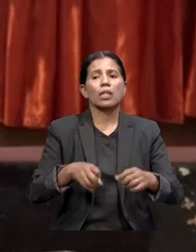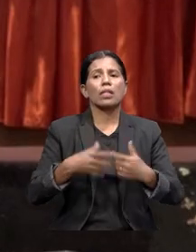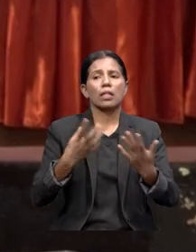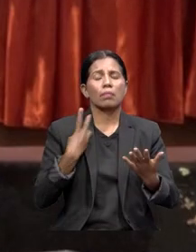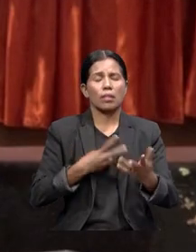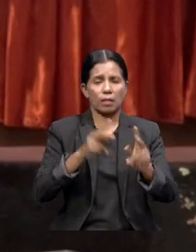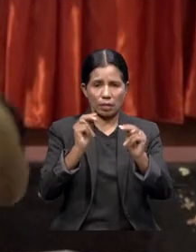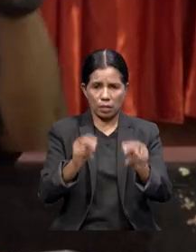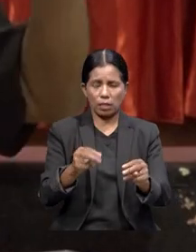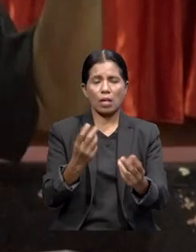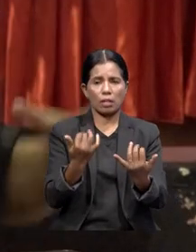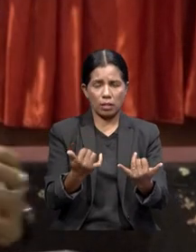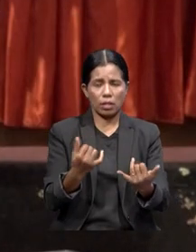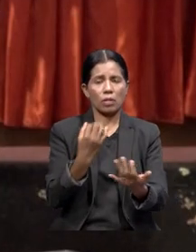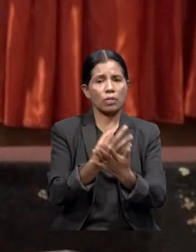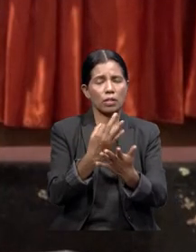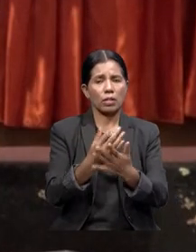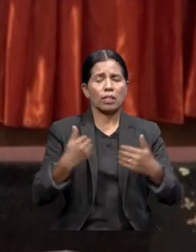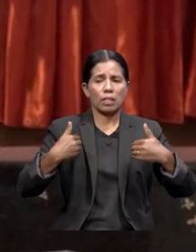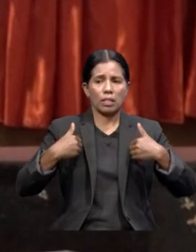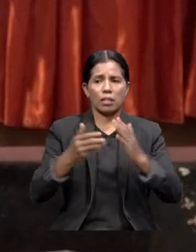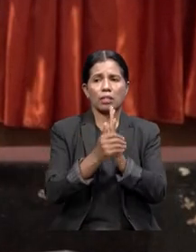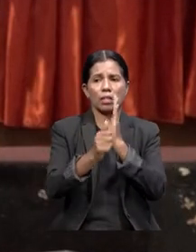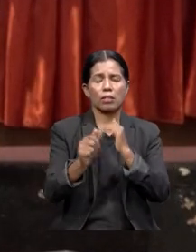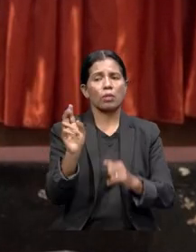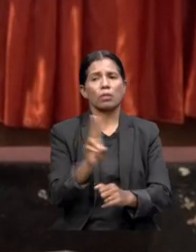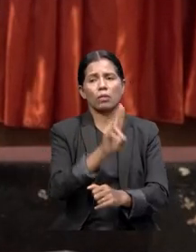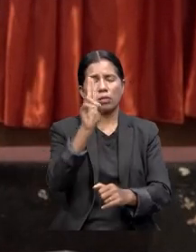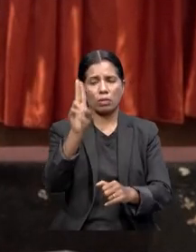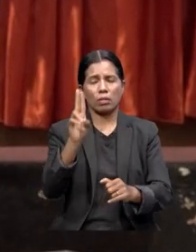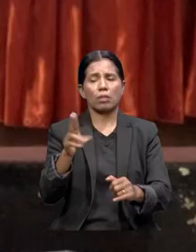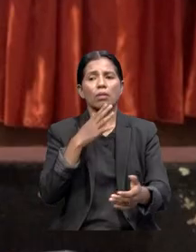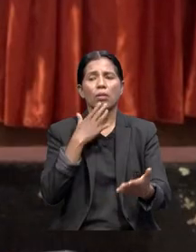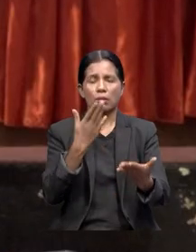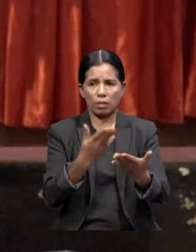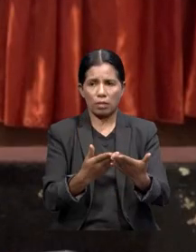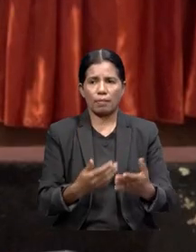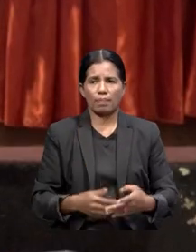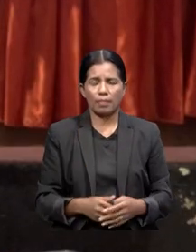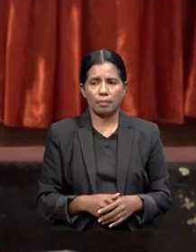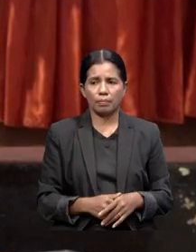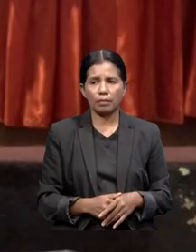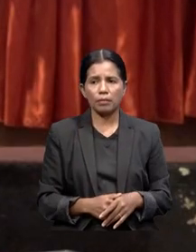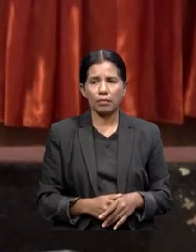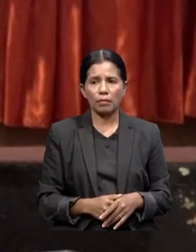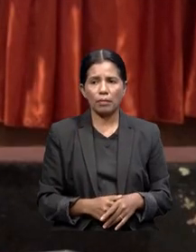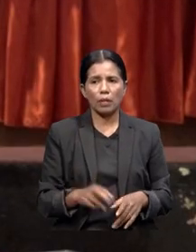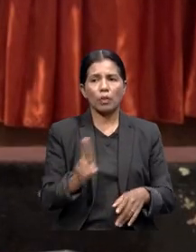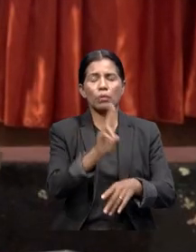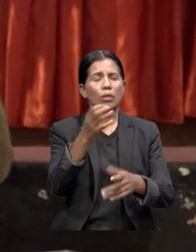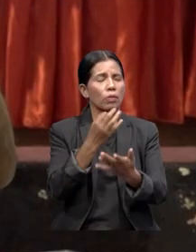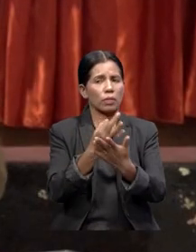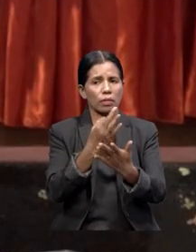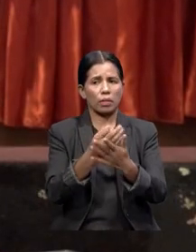agora. Orsa hira mo kita ya kapasidade para ti executa ho kualidade. Porque execução ba kualidade